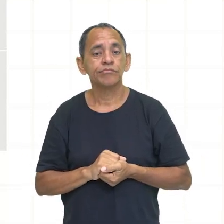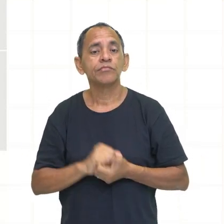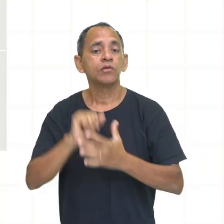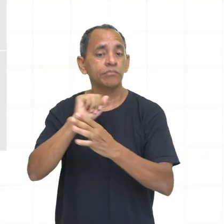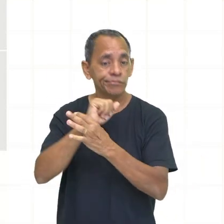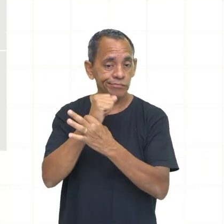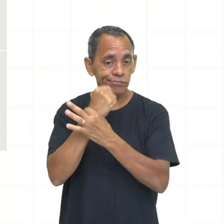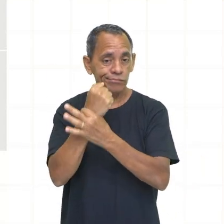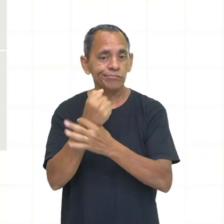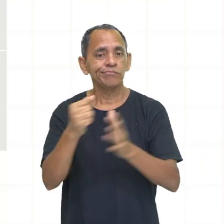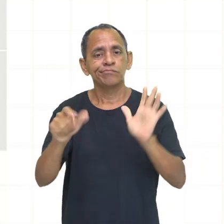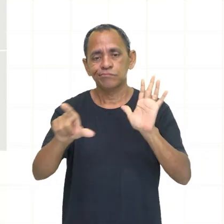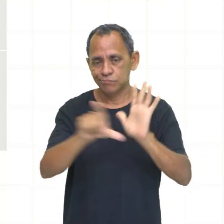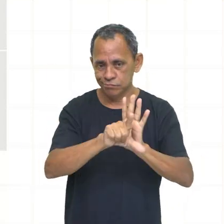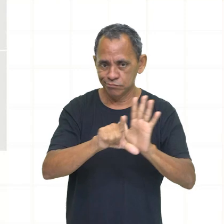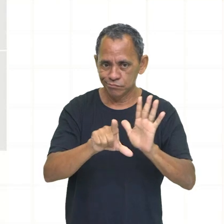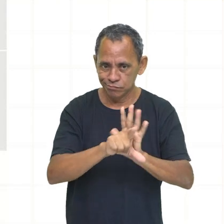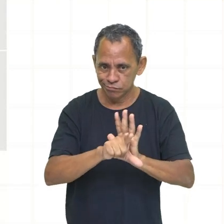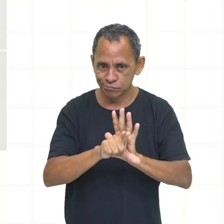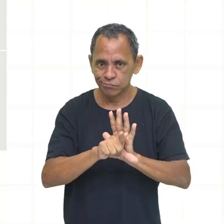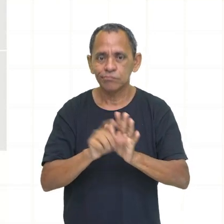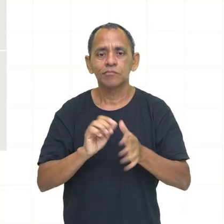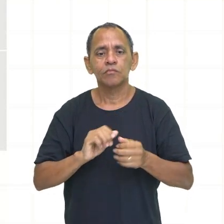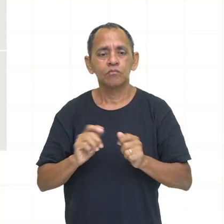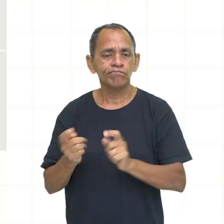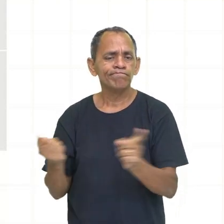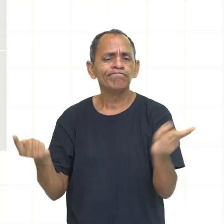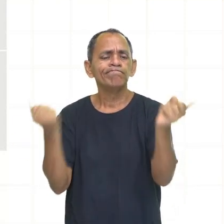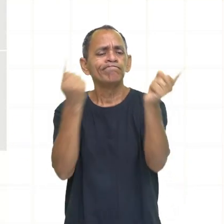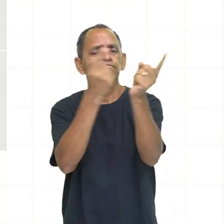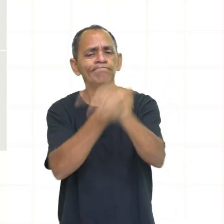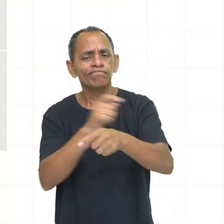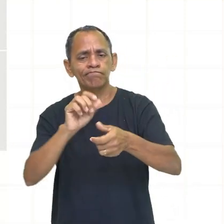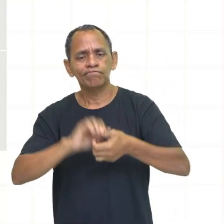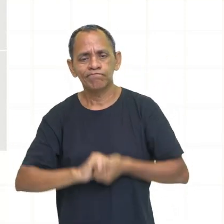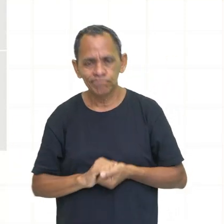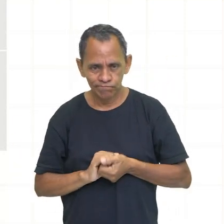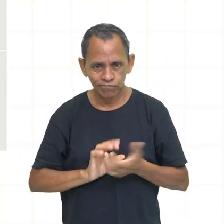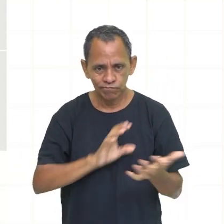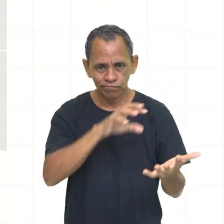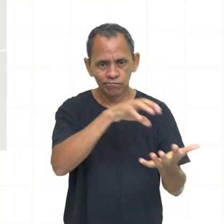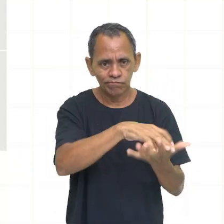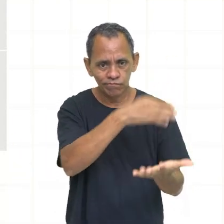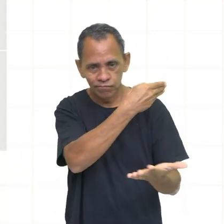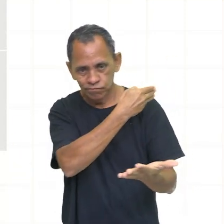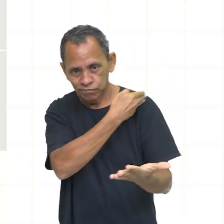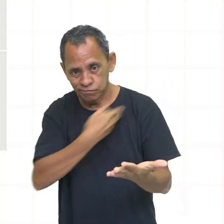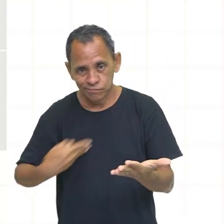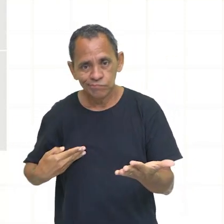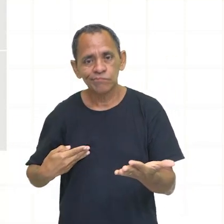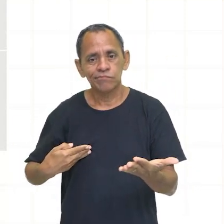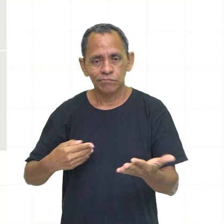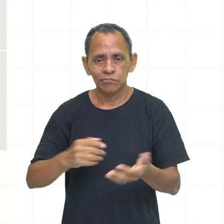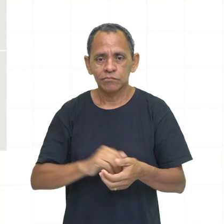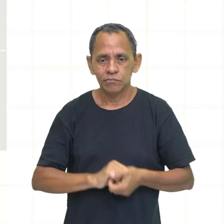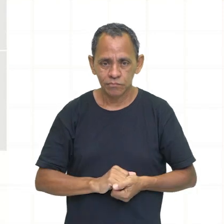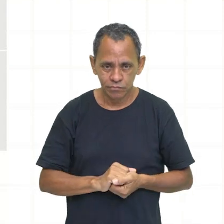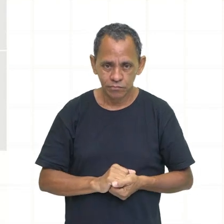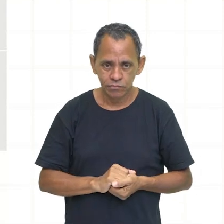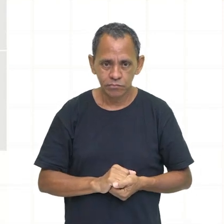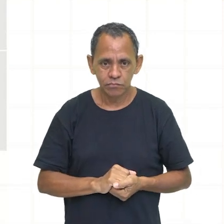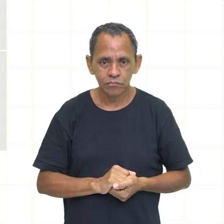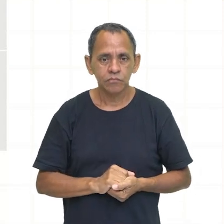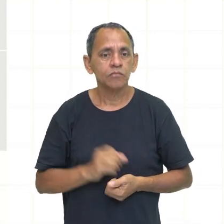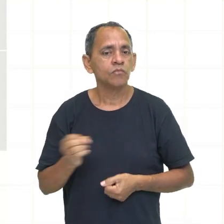da legalidade e oposição ao governo central. O que a Armada queria que acontecesse?